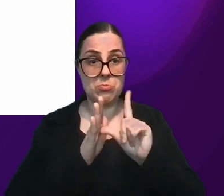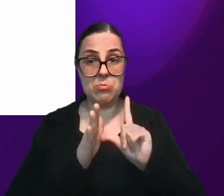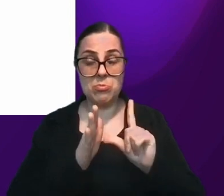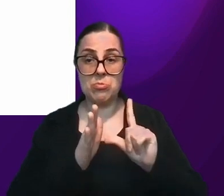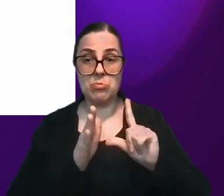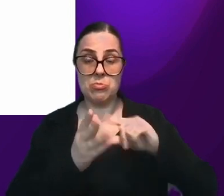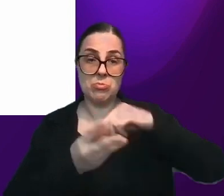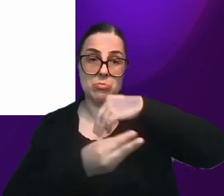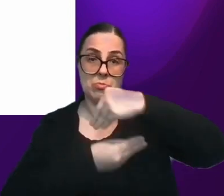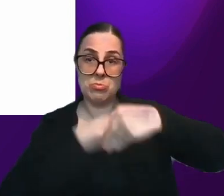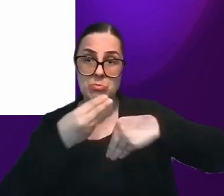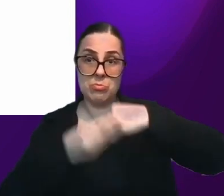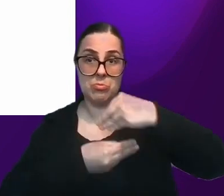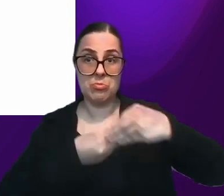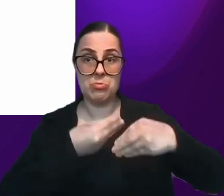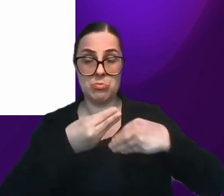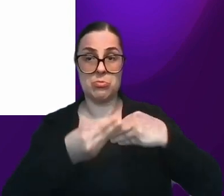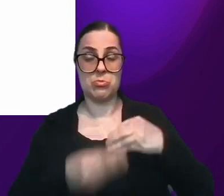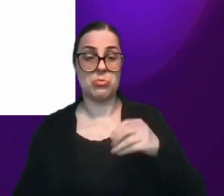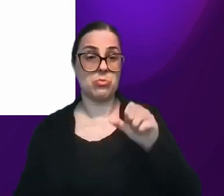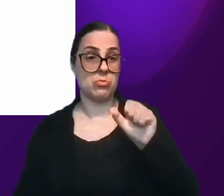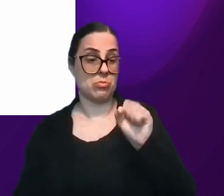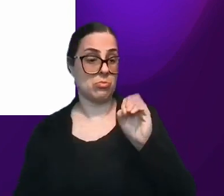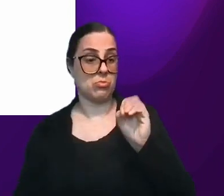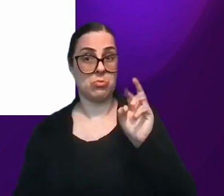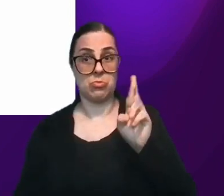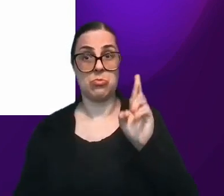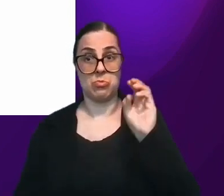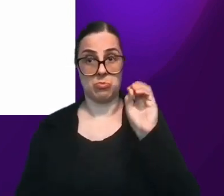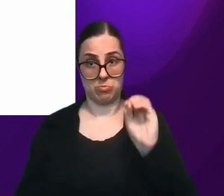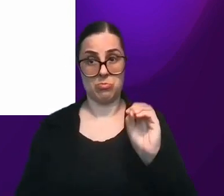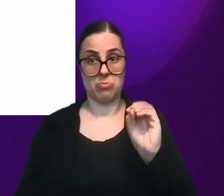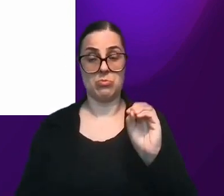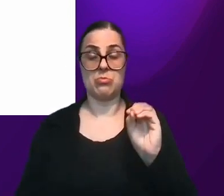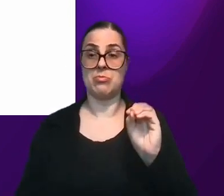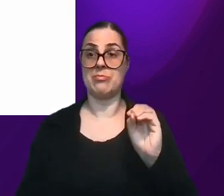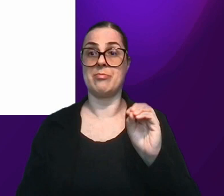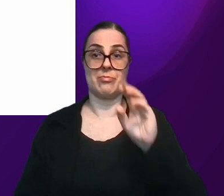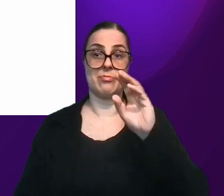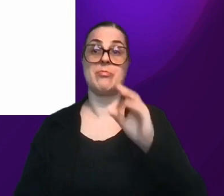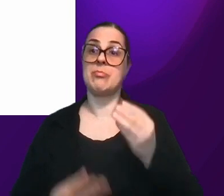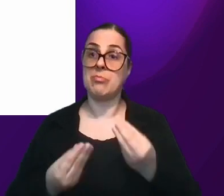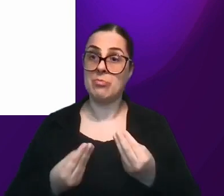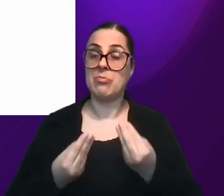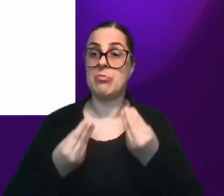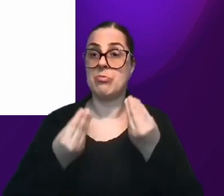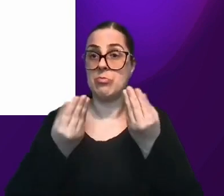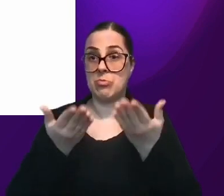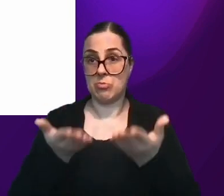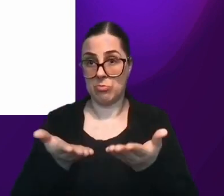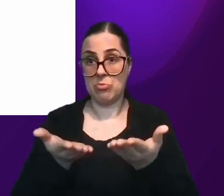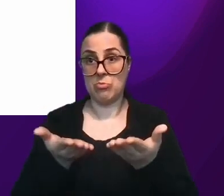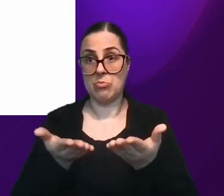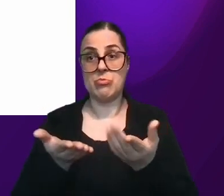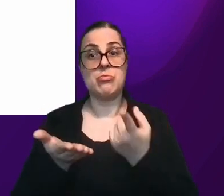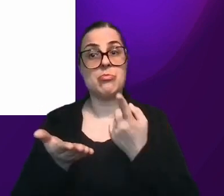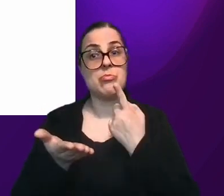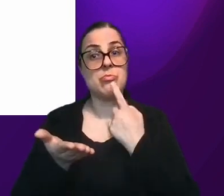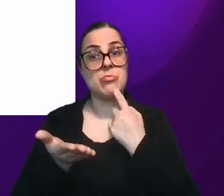com soro fisiológico, e de forma que você acabava oferecendo em bomba pré-sangue, né,